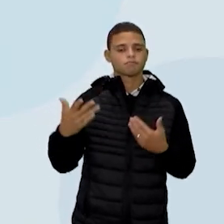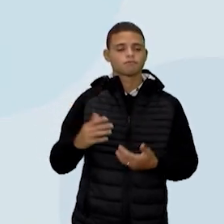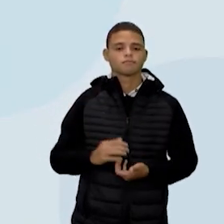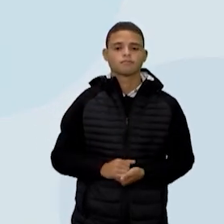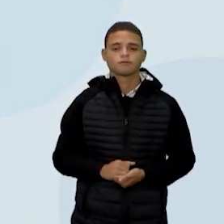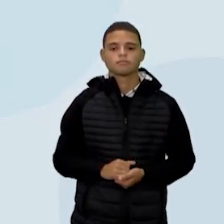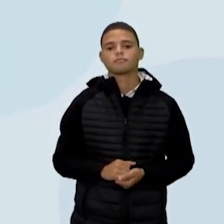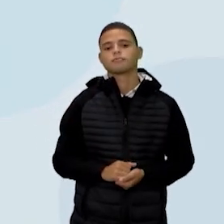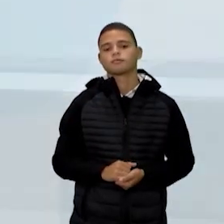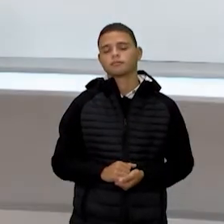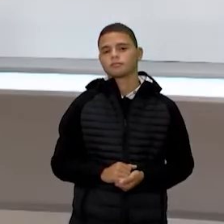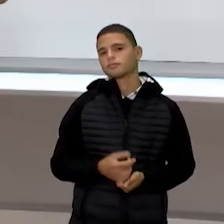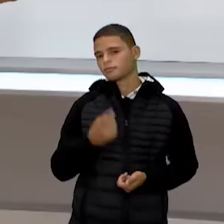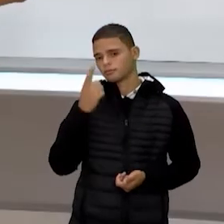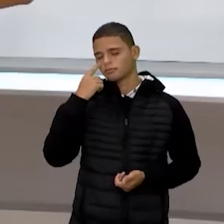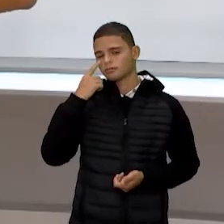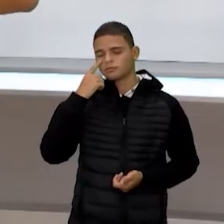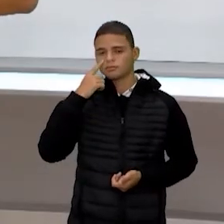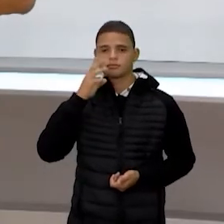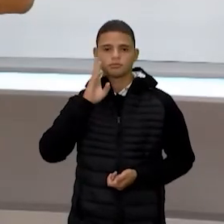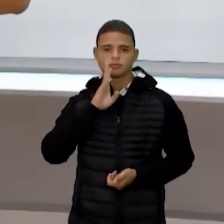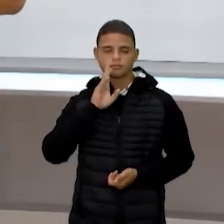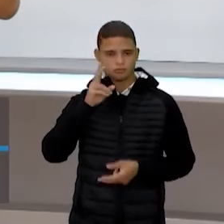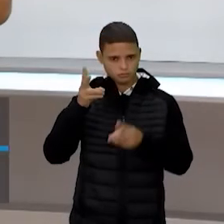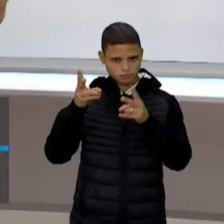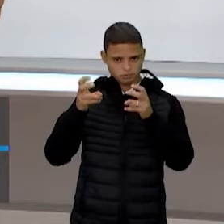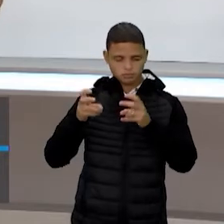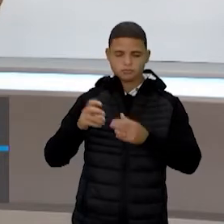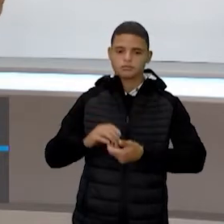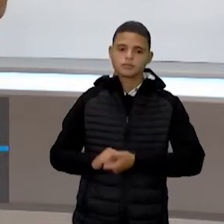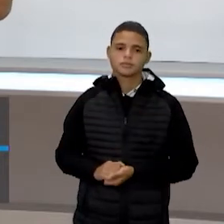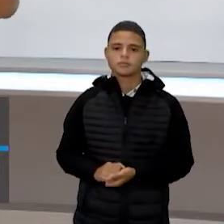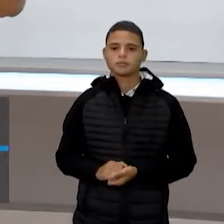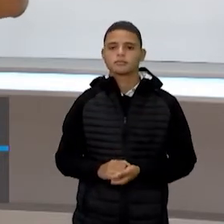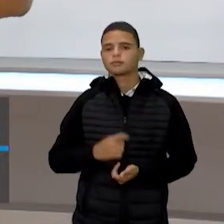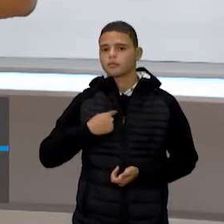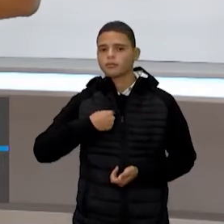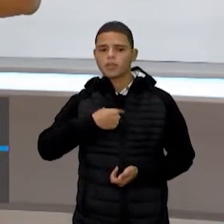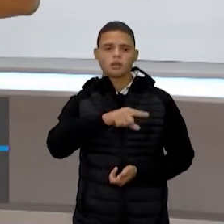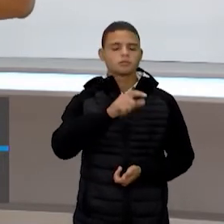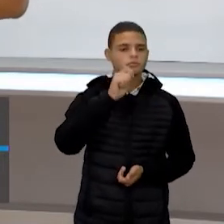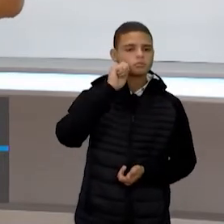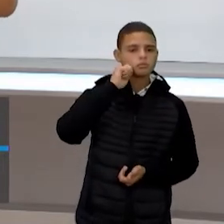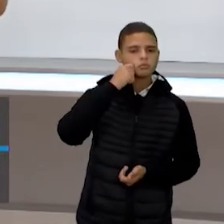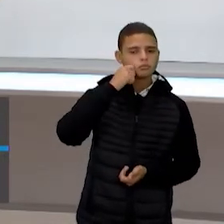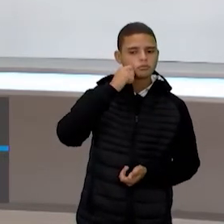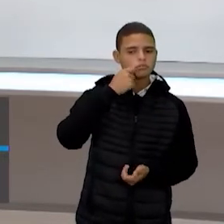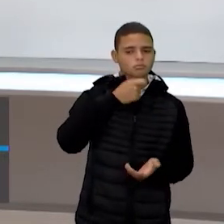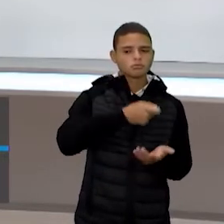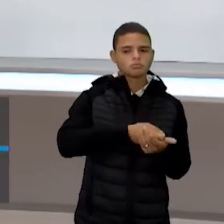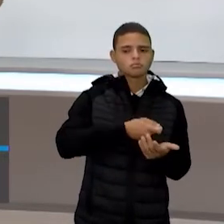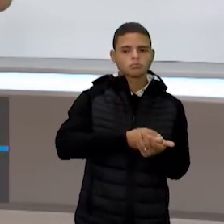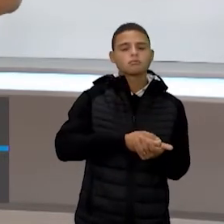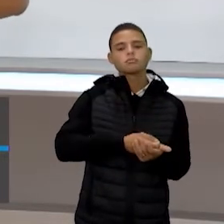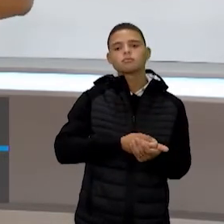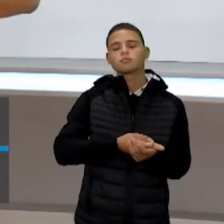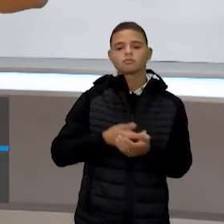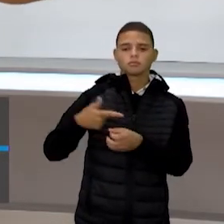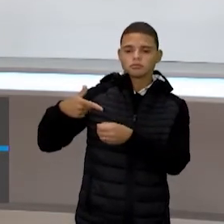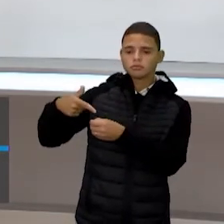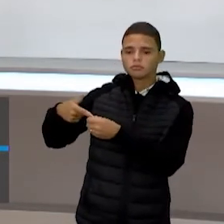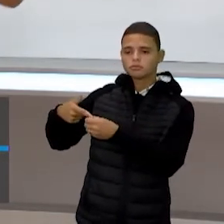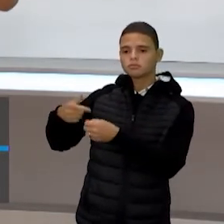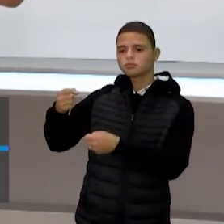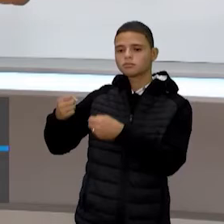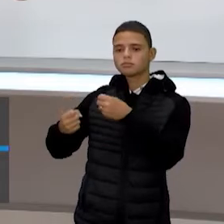ó, se liga numa coisa muito bacana, né? Quando a gente vai na padaria comprar pão, quando a gente abastece o nosso carro,